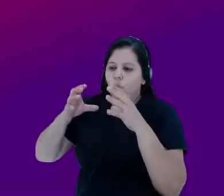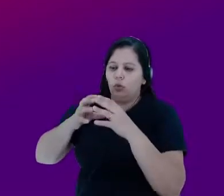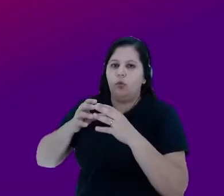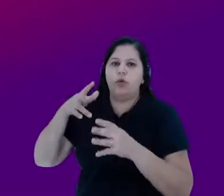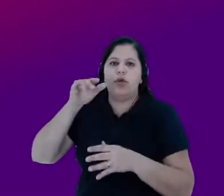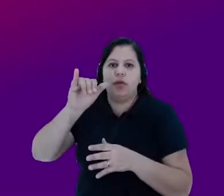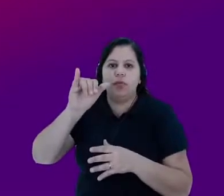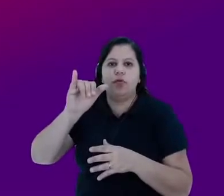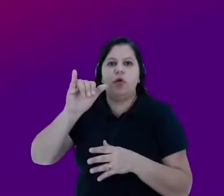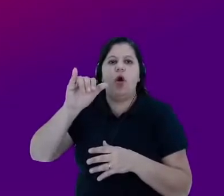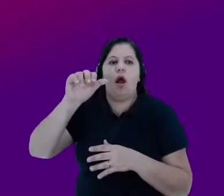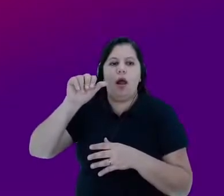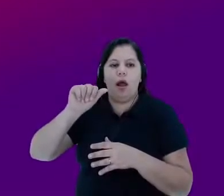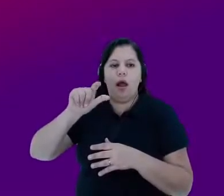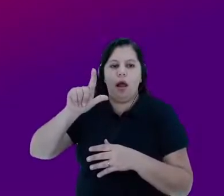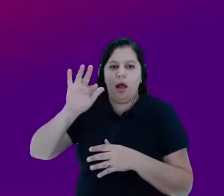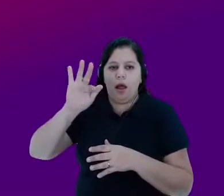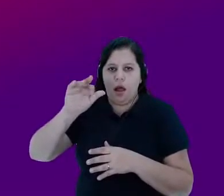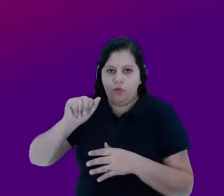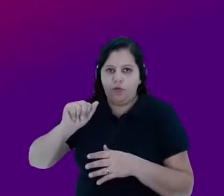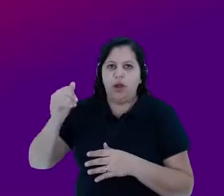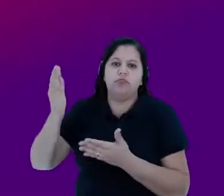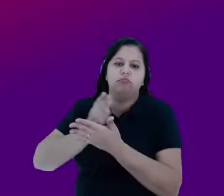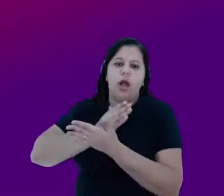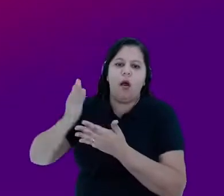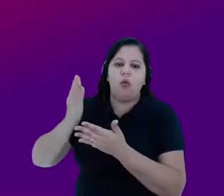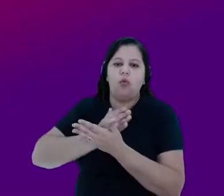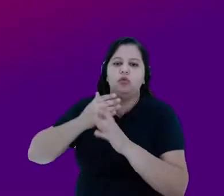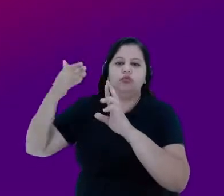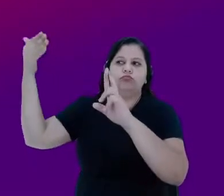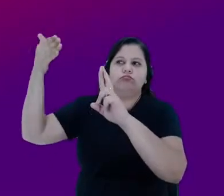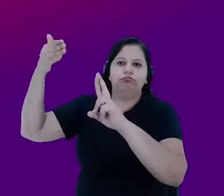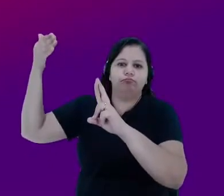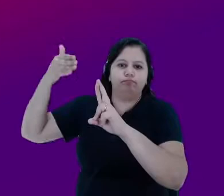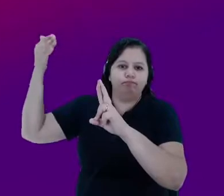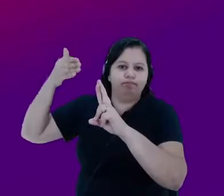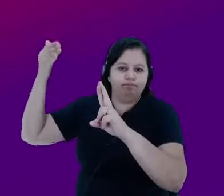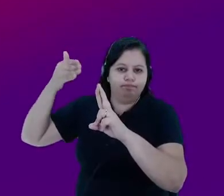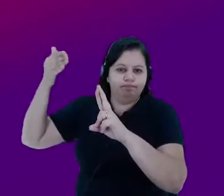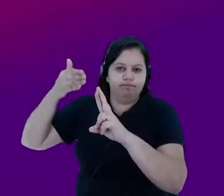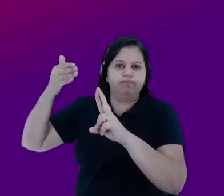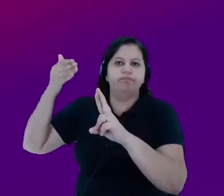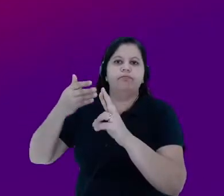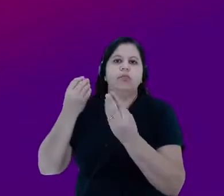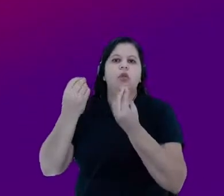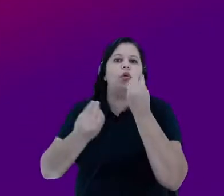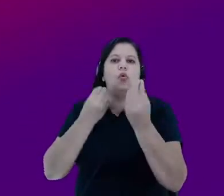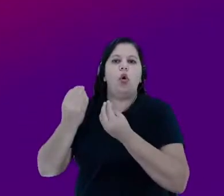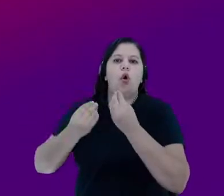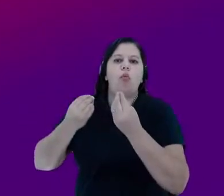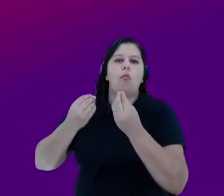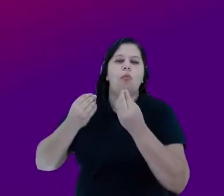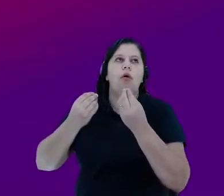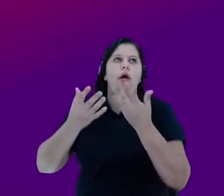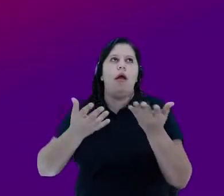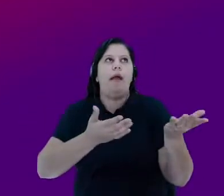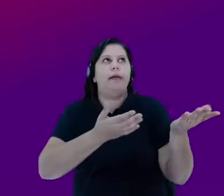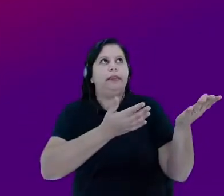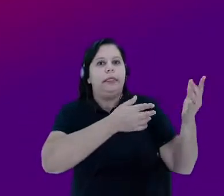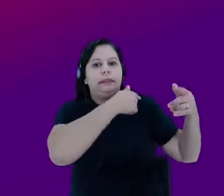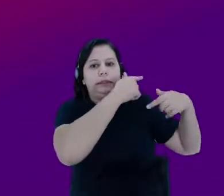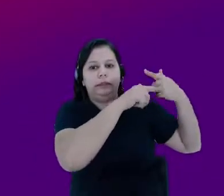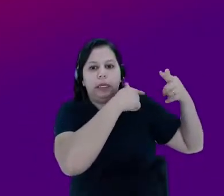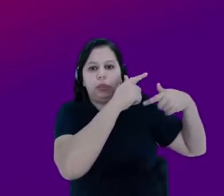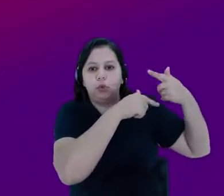gente tem alguns destaques aqui de como essas gerações veem né? Como elas se percebem, como elas